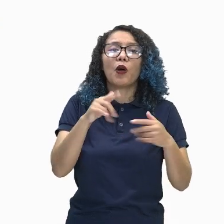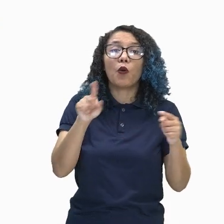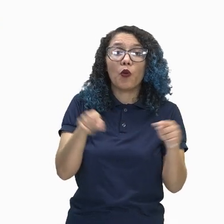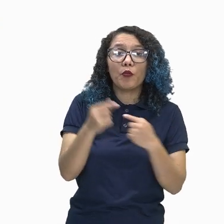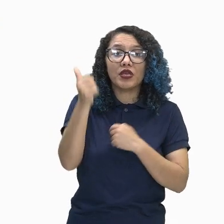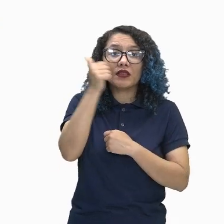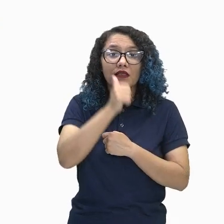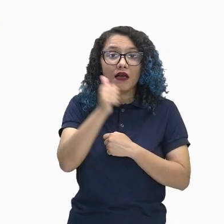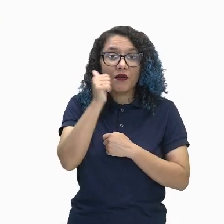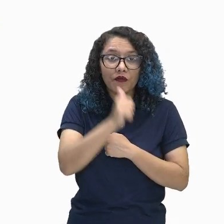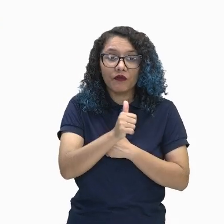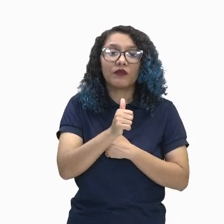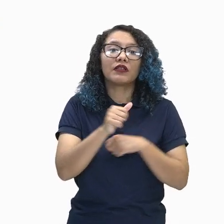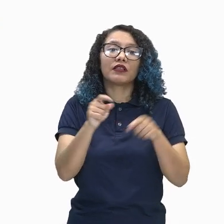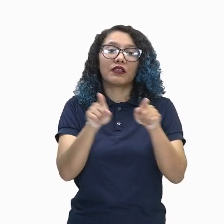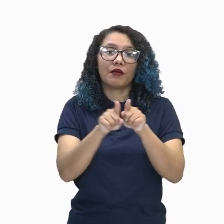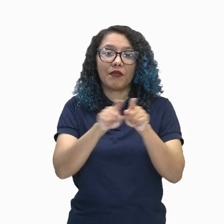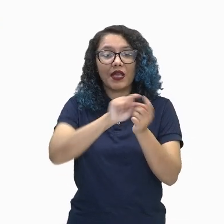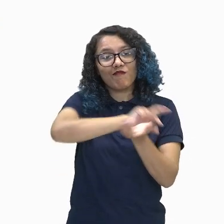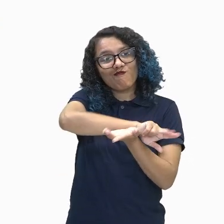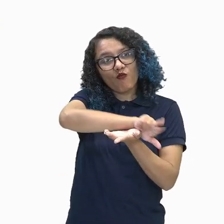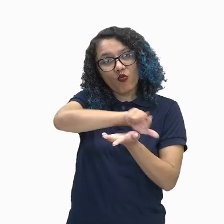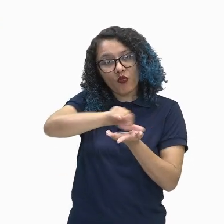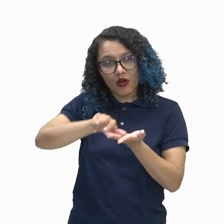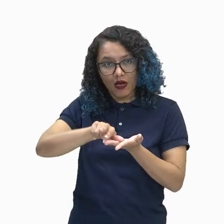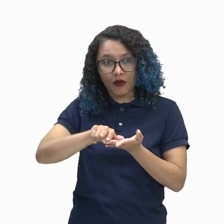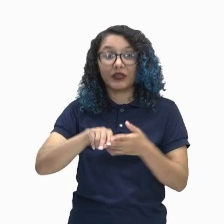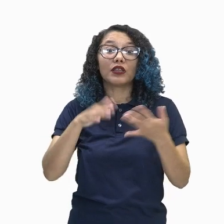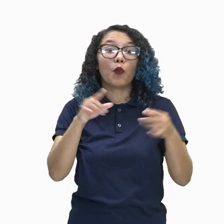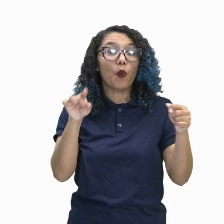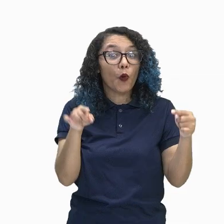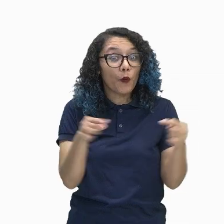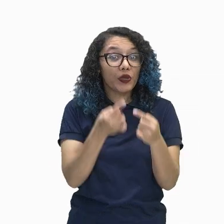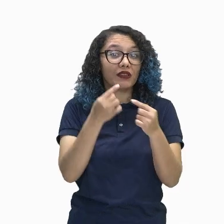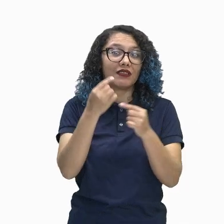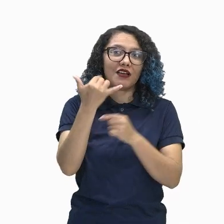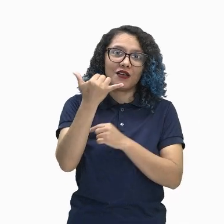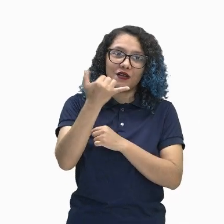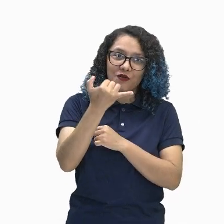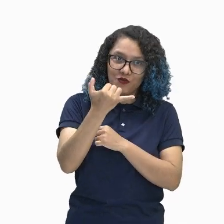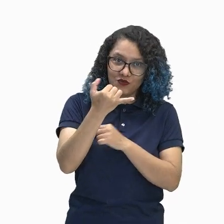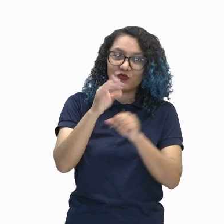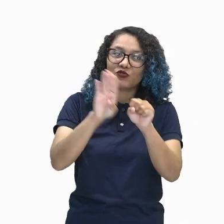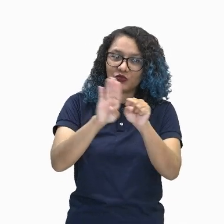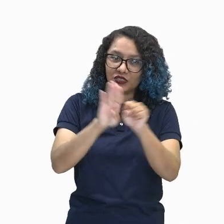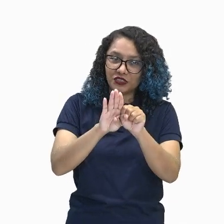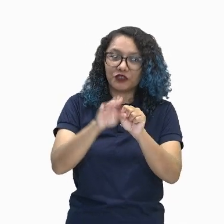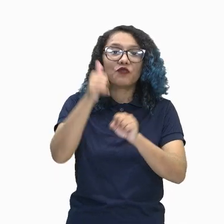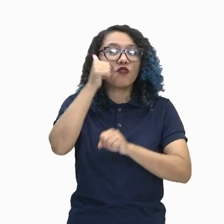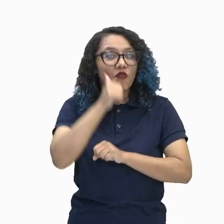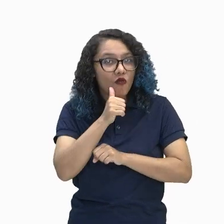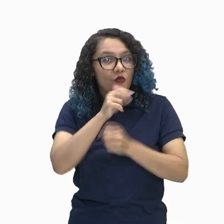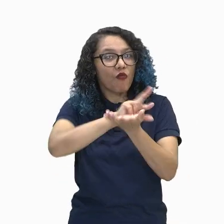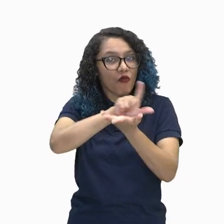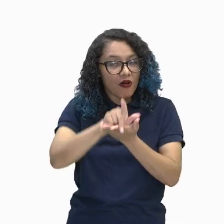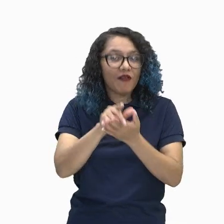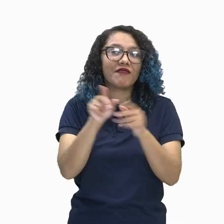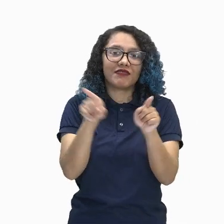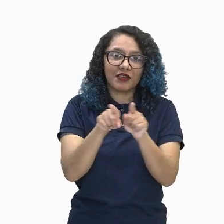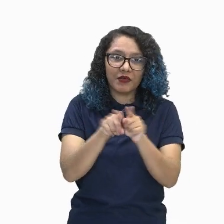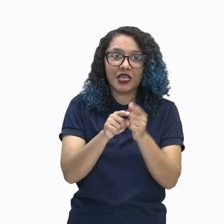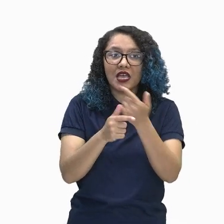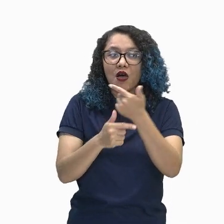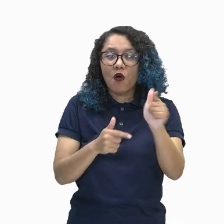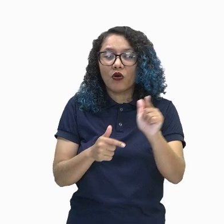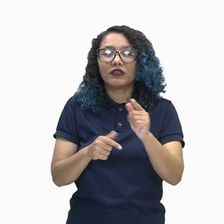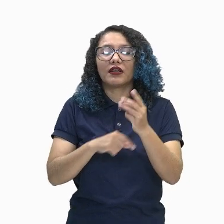feminino plural. Observem que está concordando com o substantivo, no feminino plural. E amarelas, a